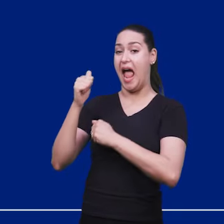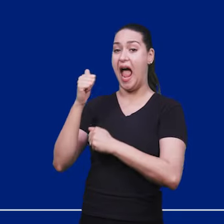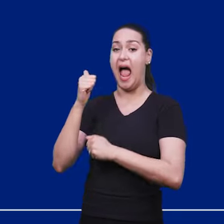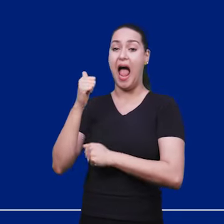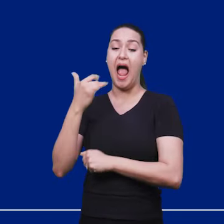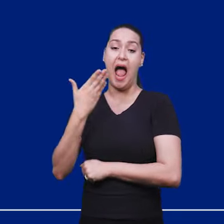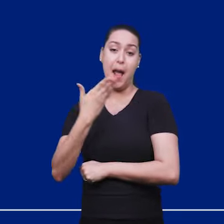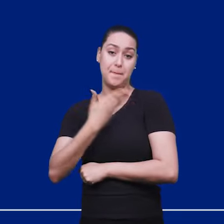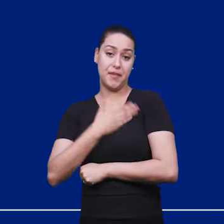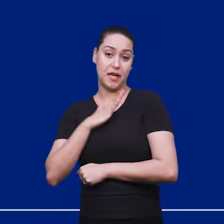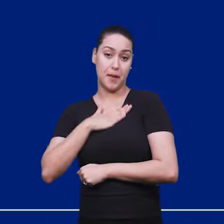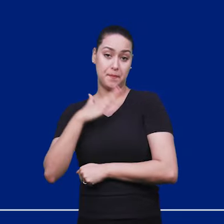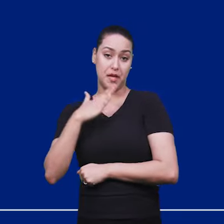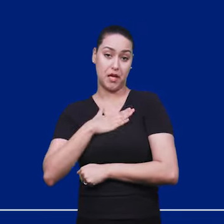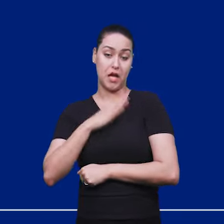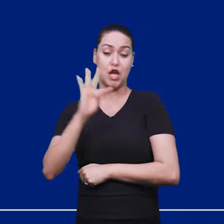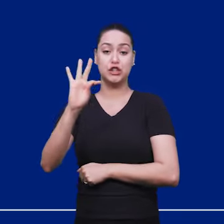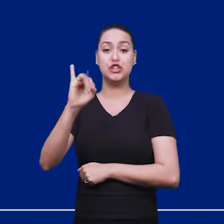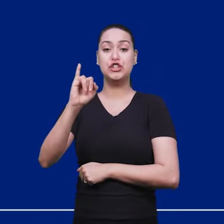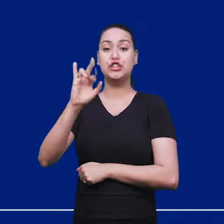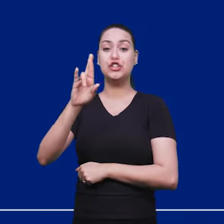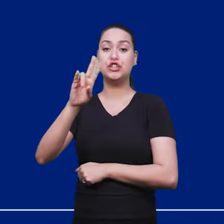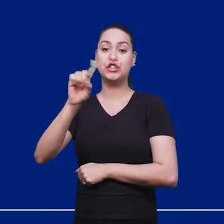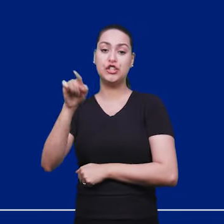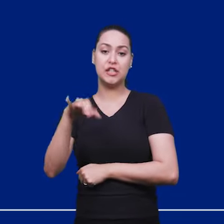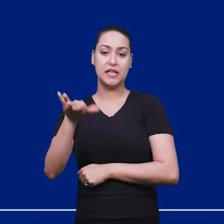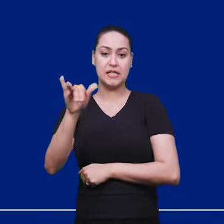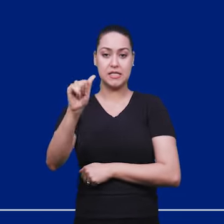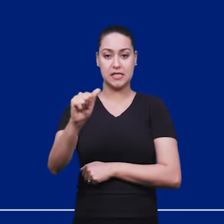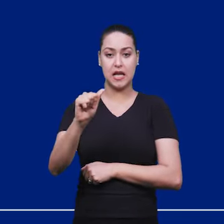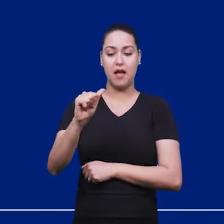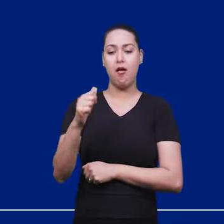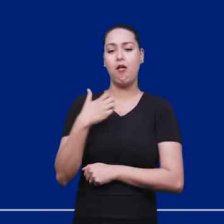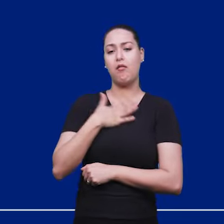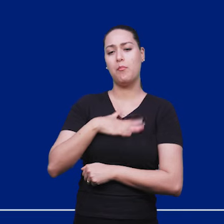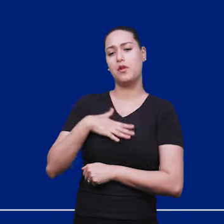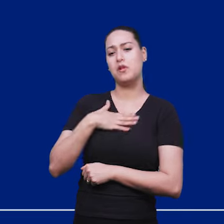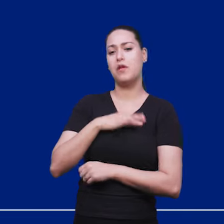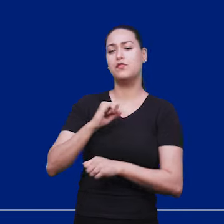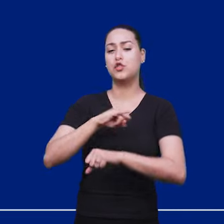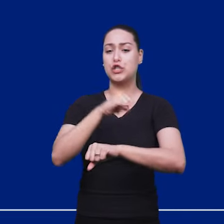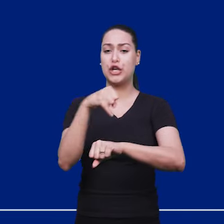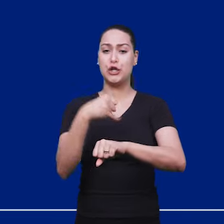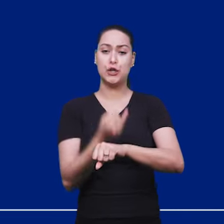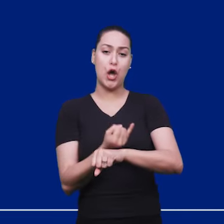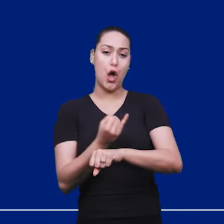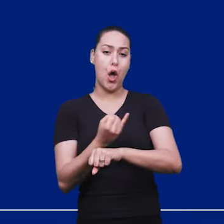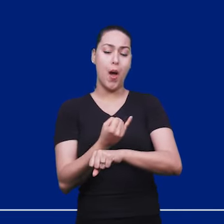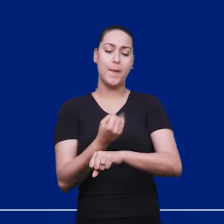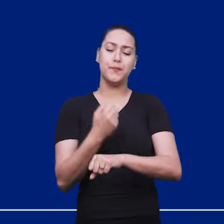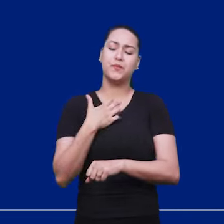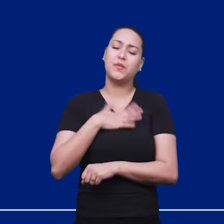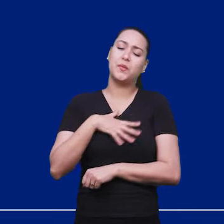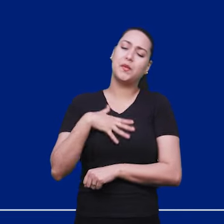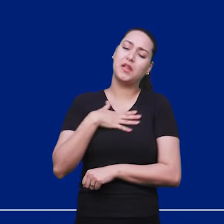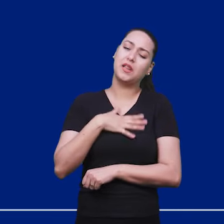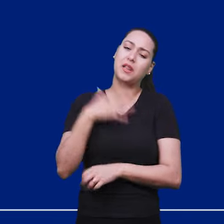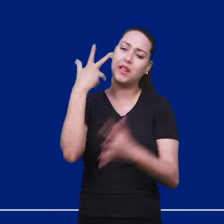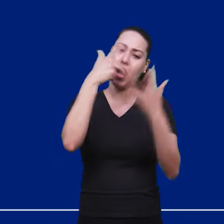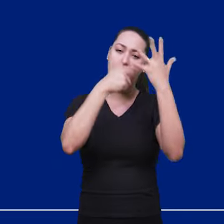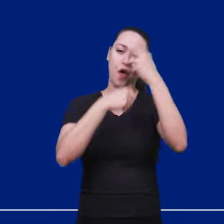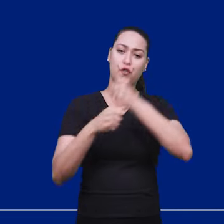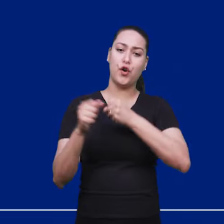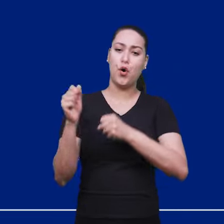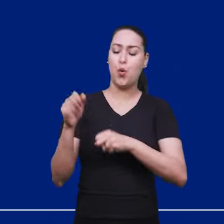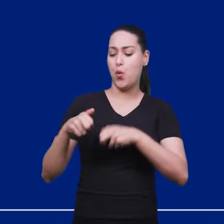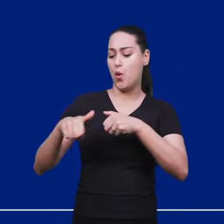és, amiga minha, como Tirzá, ou Tirzá, aprazível como Jerusalém, formidável como um